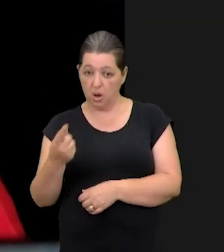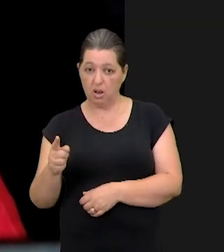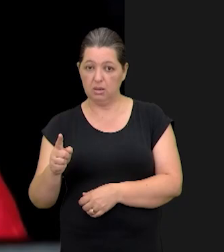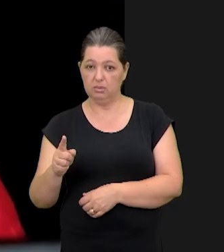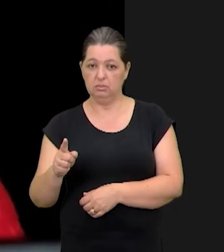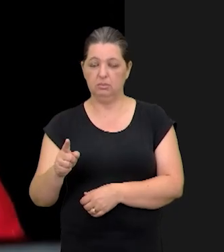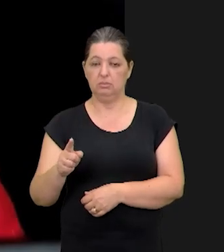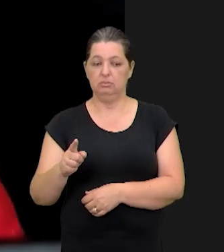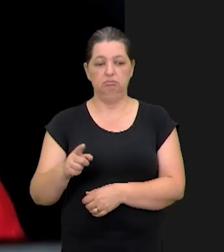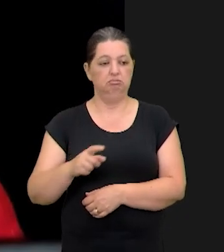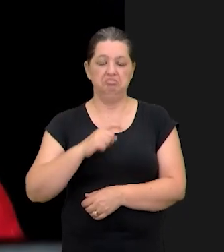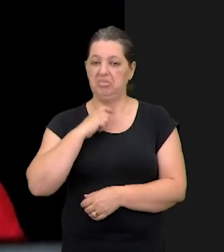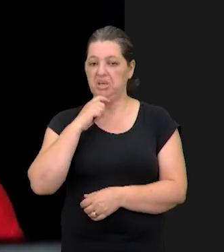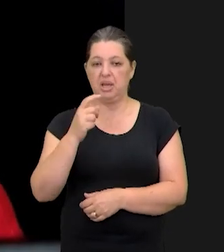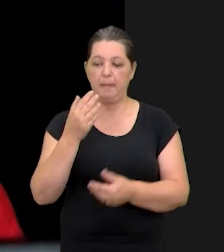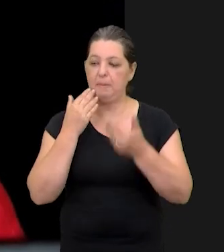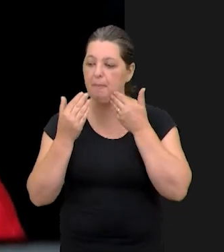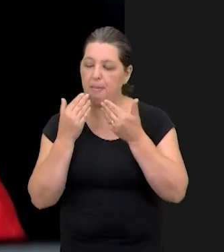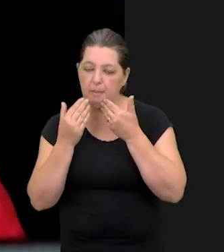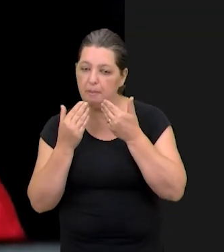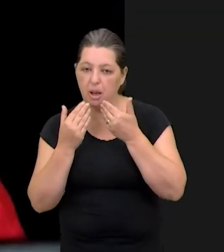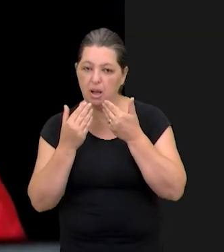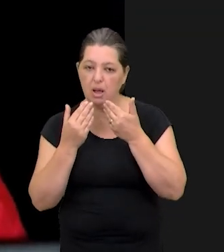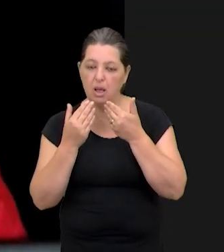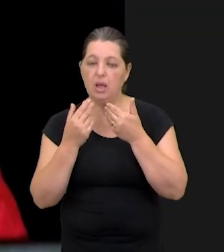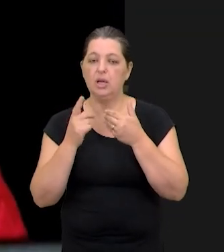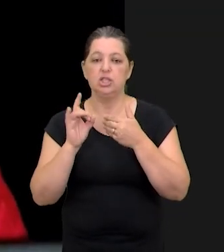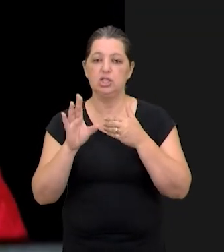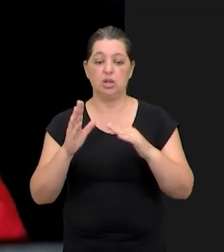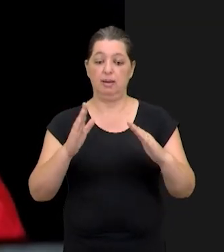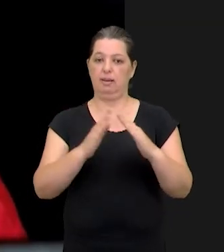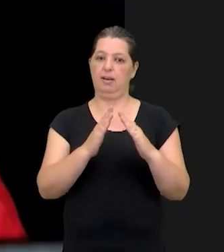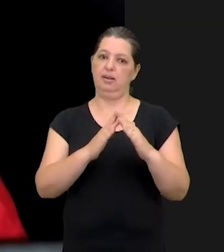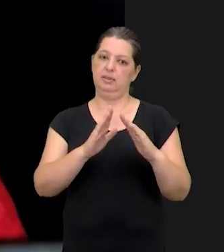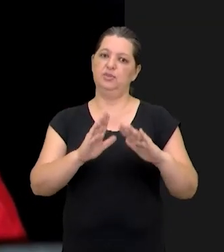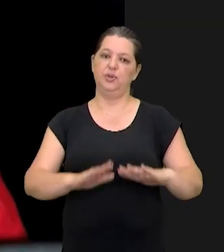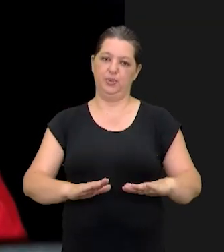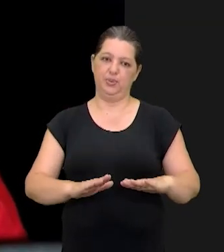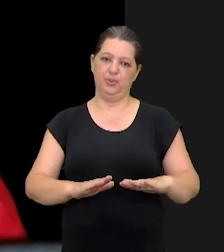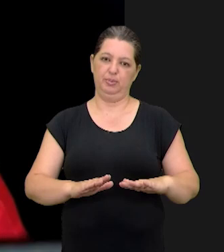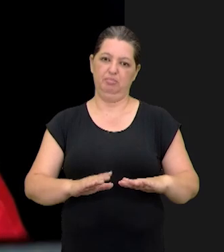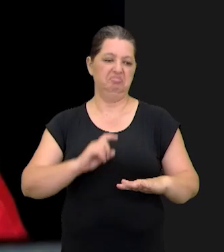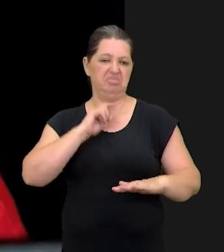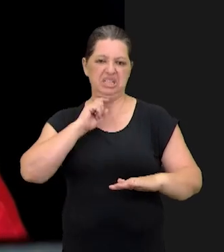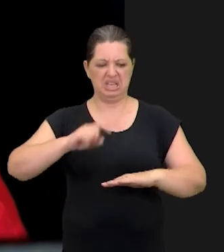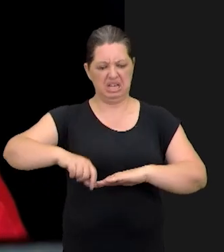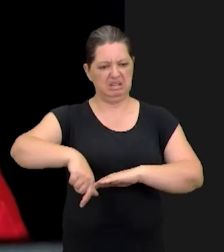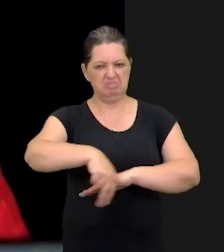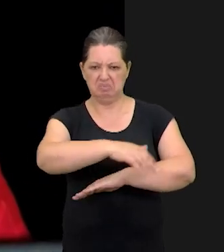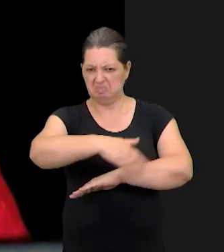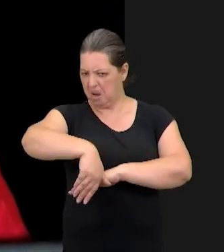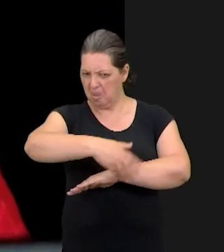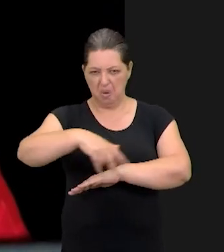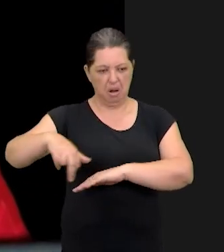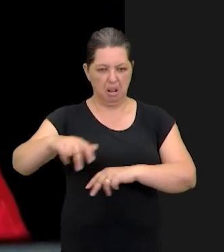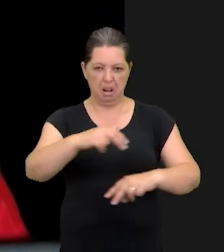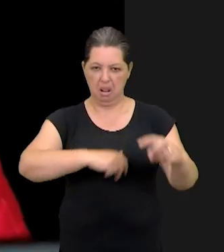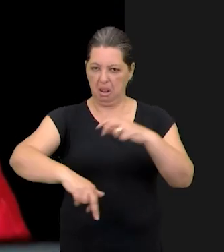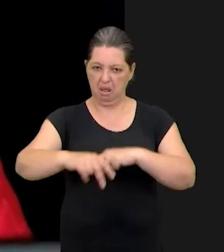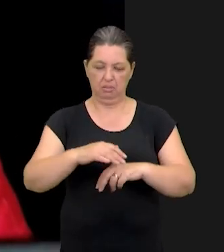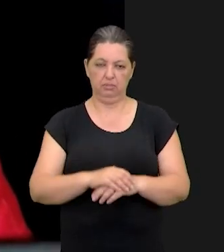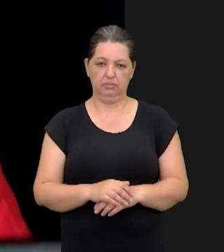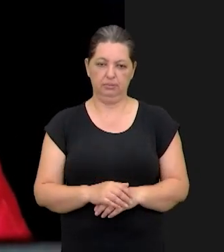e pararam de sair. Mas olha que diferente. A Protânia já fala que teve pouco movimento e